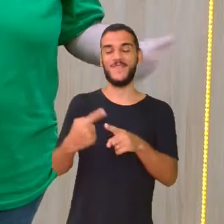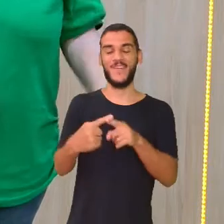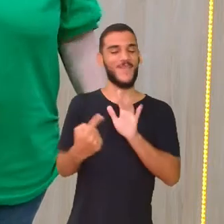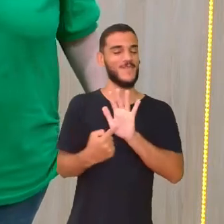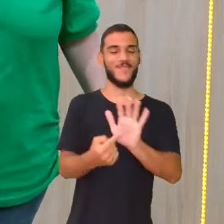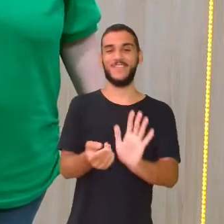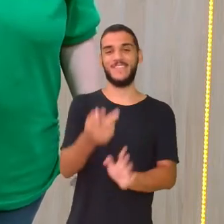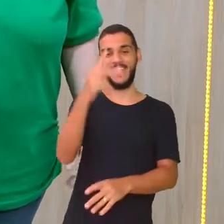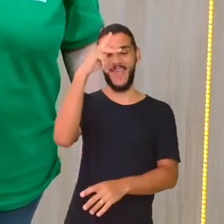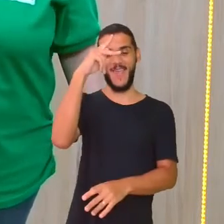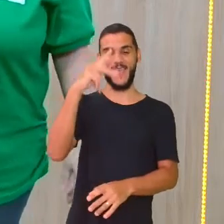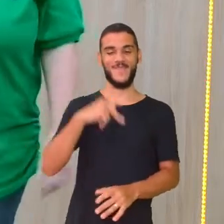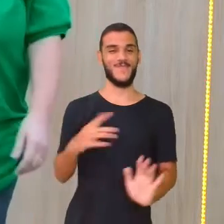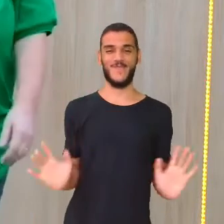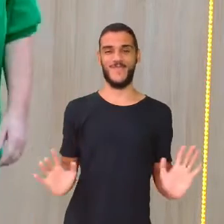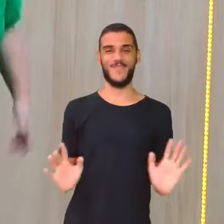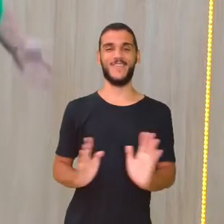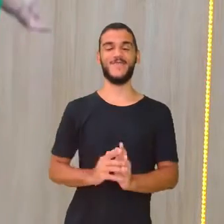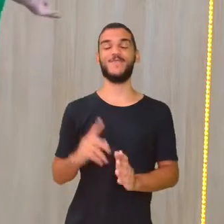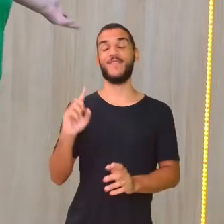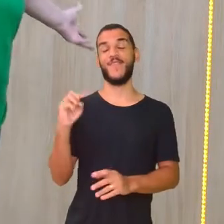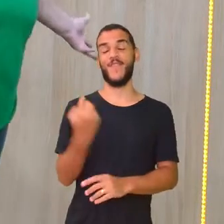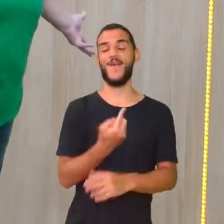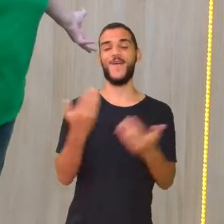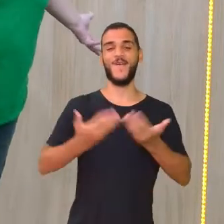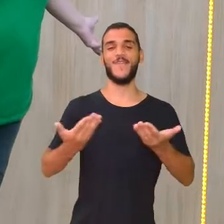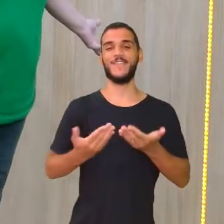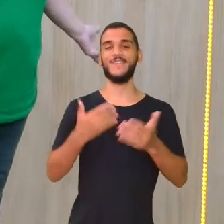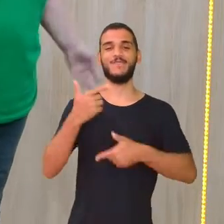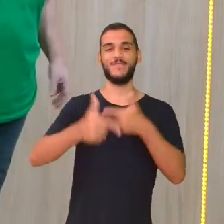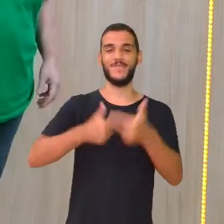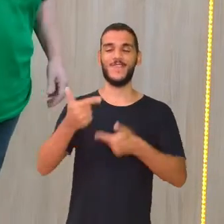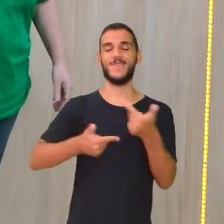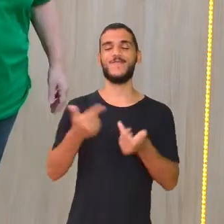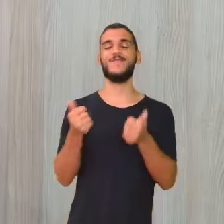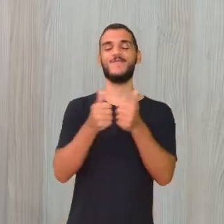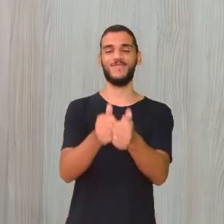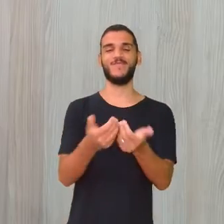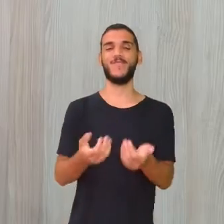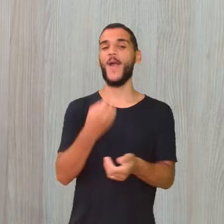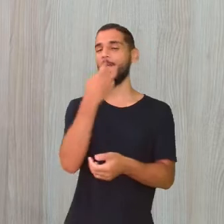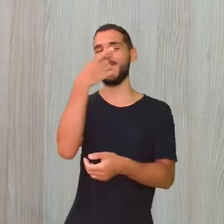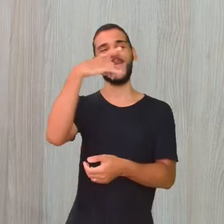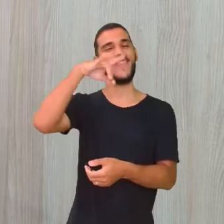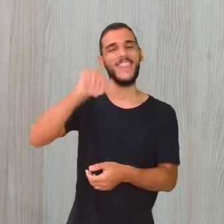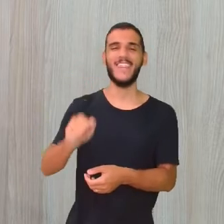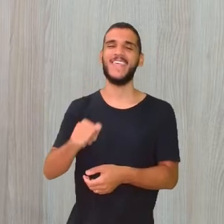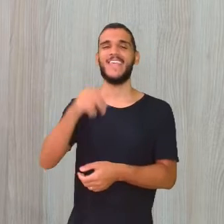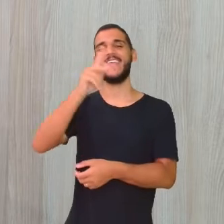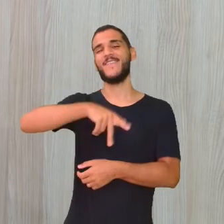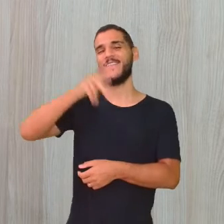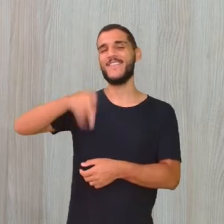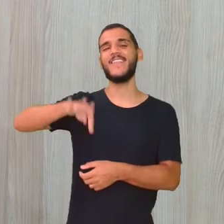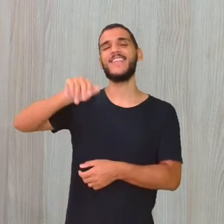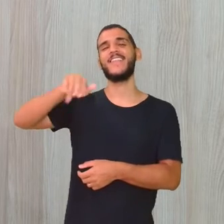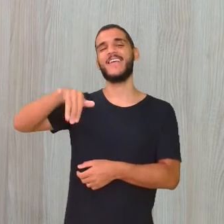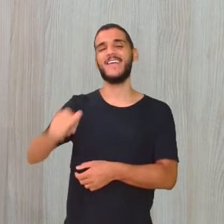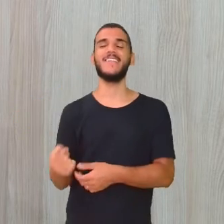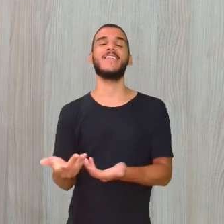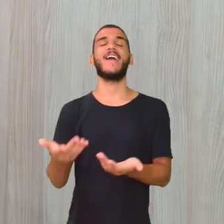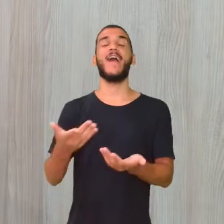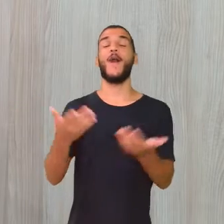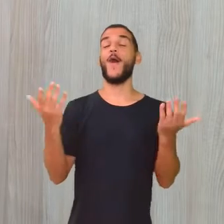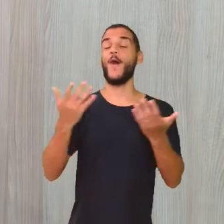dele, e a gente vai trabalhar junto aqui. Bom dia, professor! Bom dia, professora Tânia! Olha só quem chega aqui na sua tela na